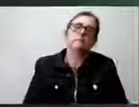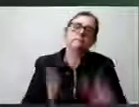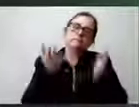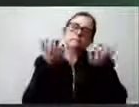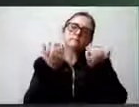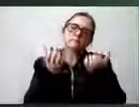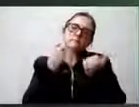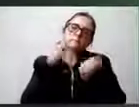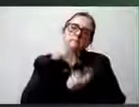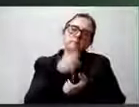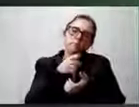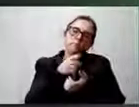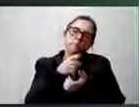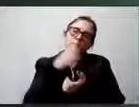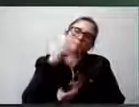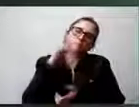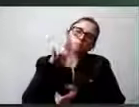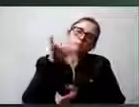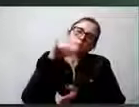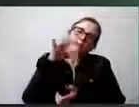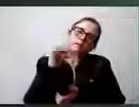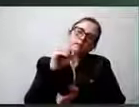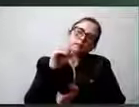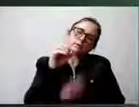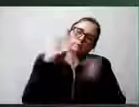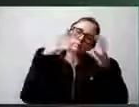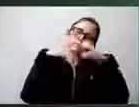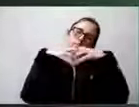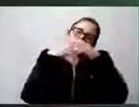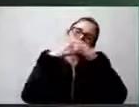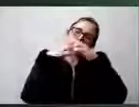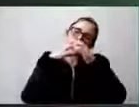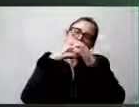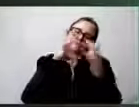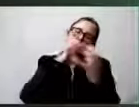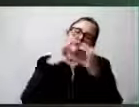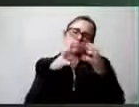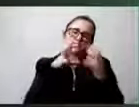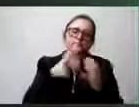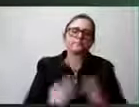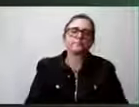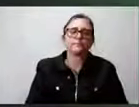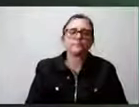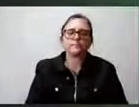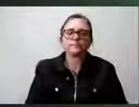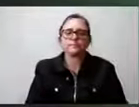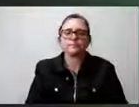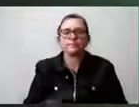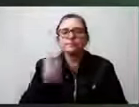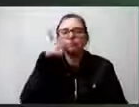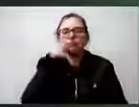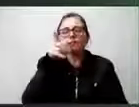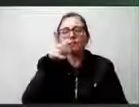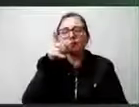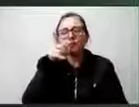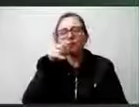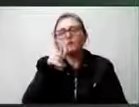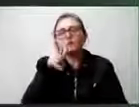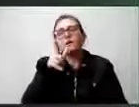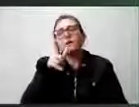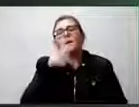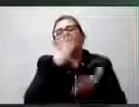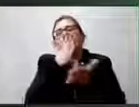nesse caso é o crânio. E então, com essa mobilização, o que nós conseguimos é